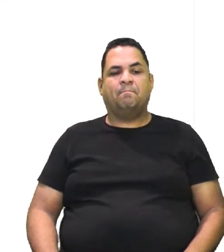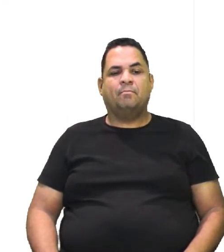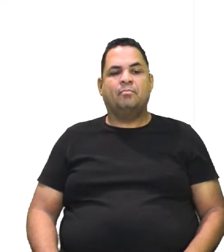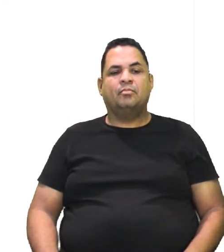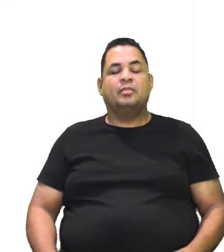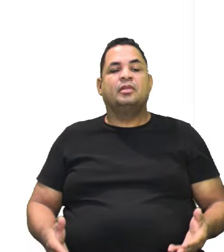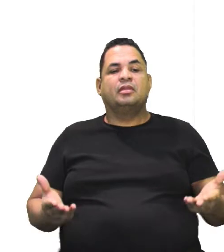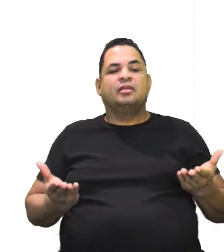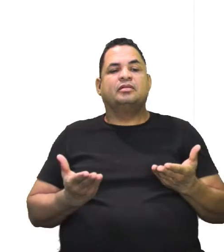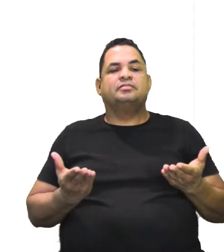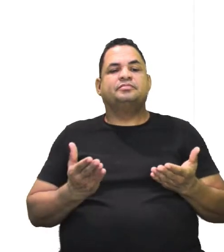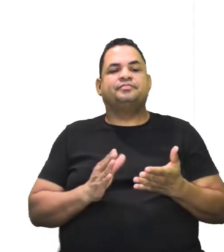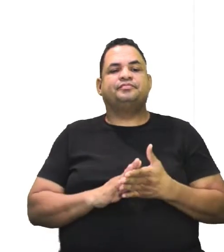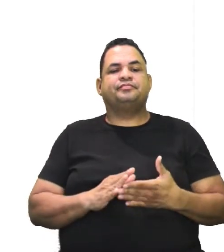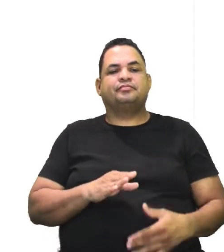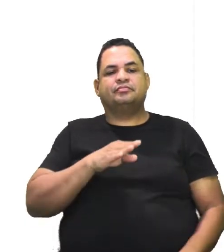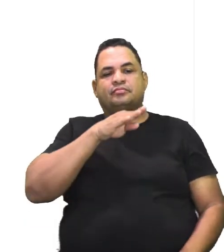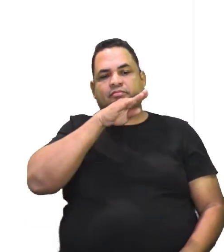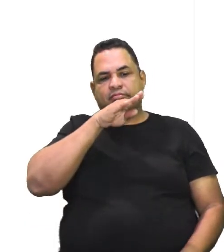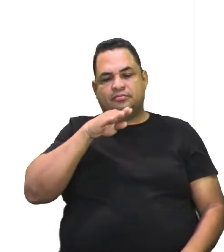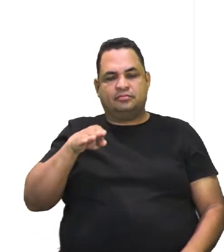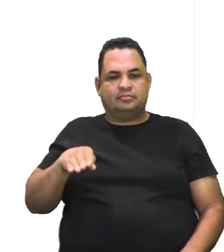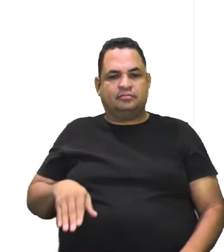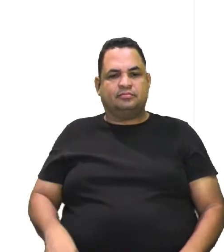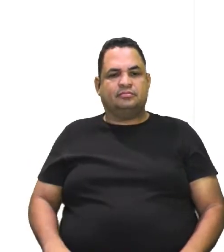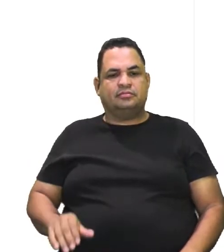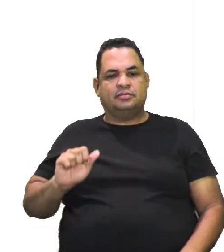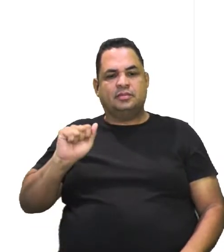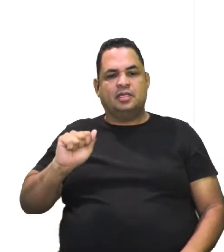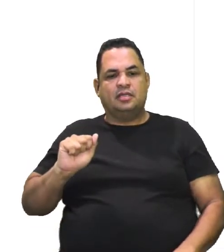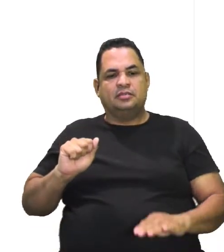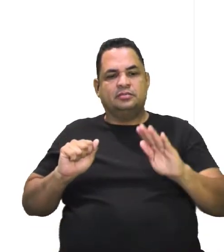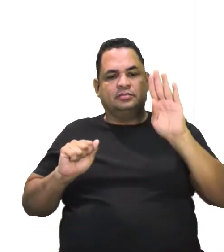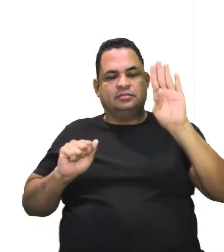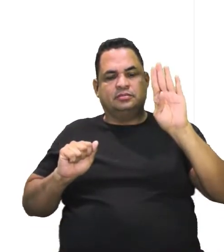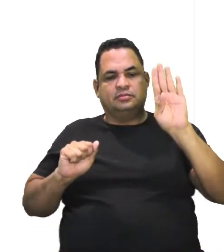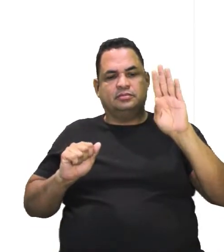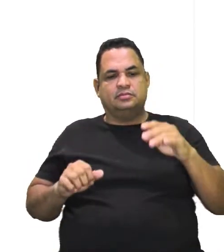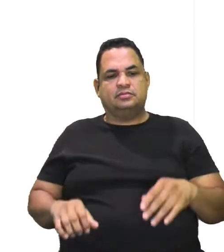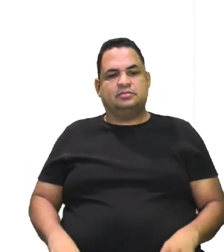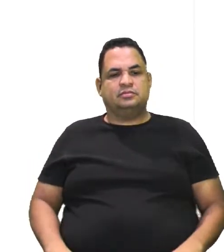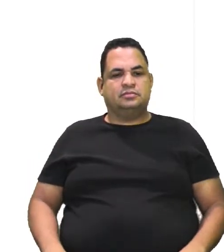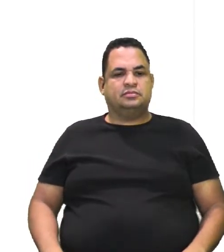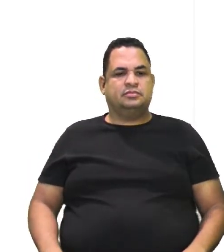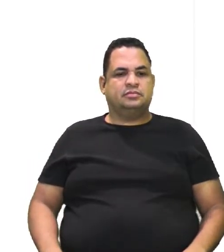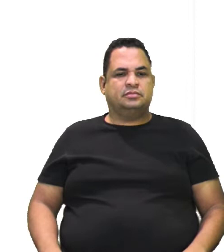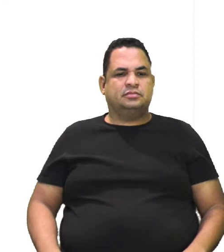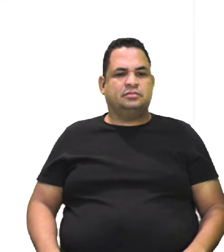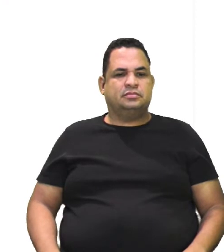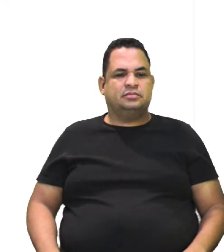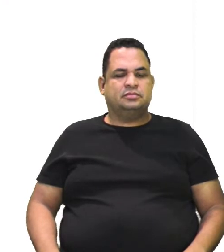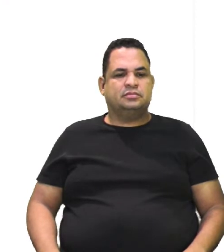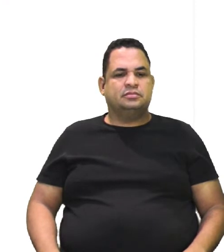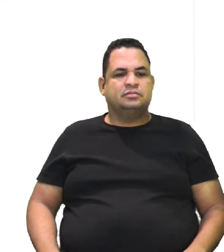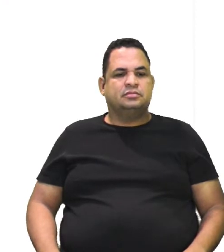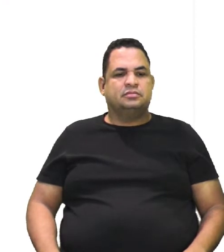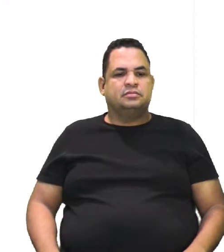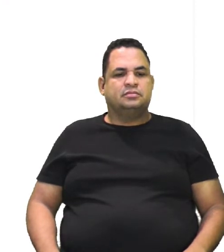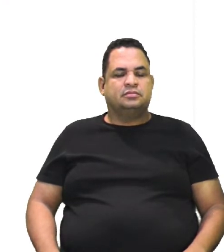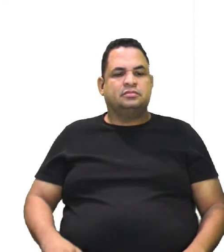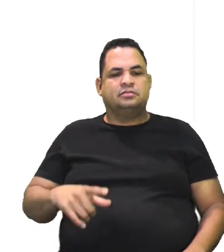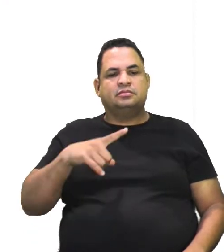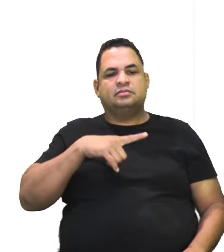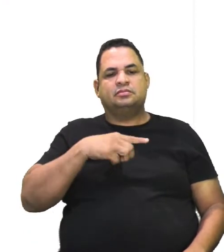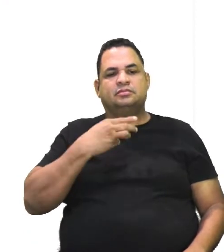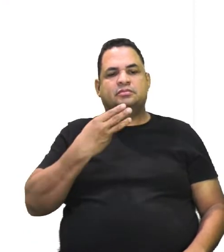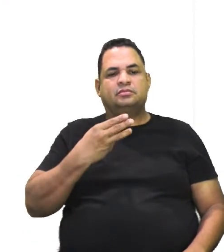E agora? Agora tá atravessadinho, né? Eu não consigo contar os pulinhos, né? 1, 2, 3. Realmente tem 3.